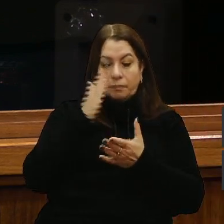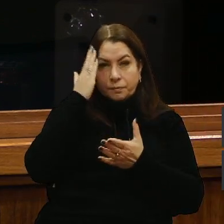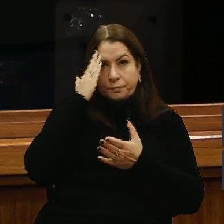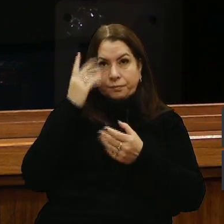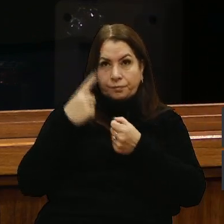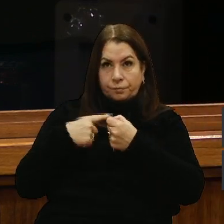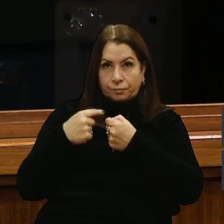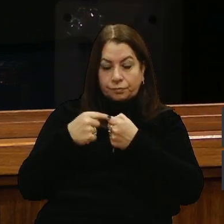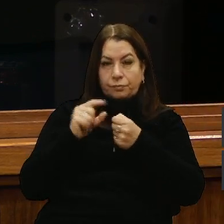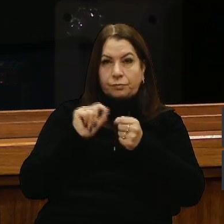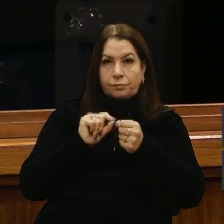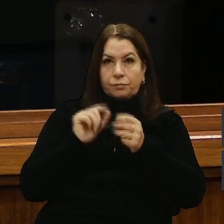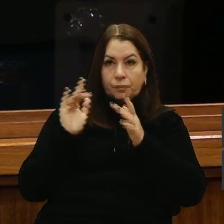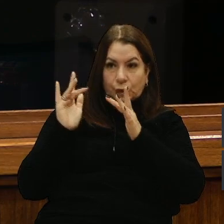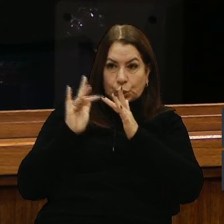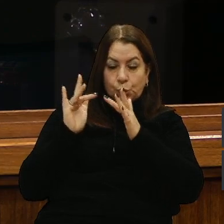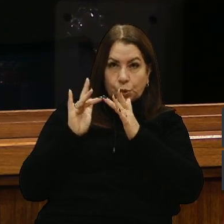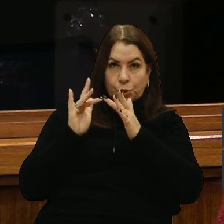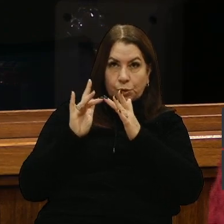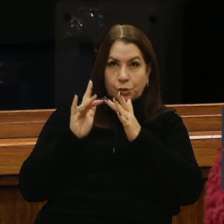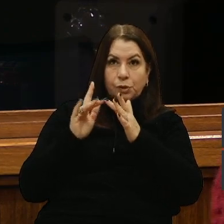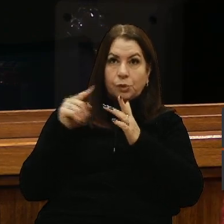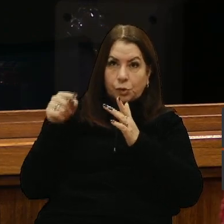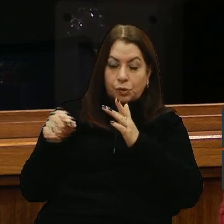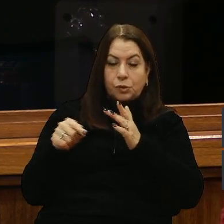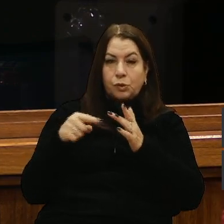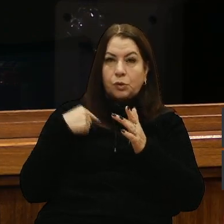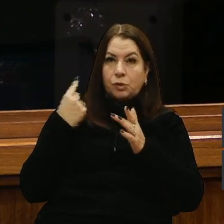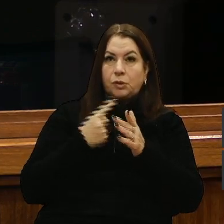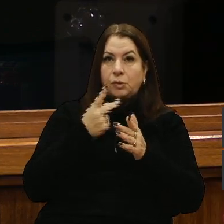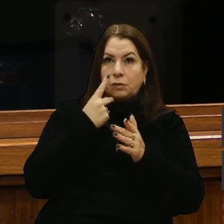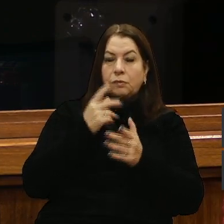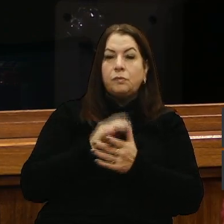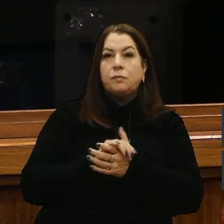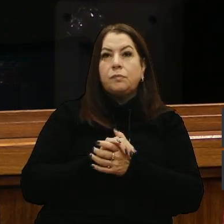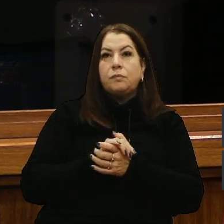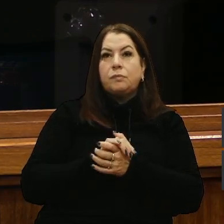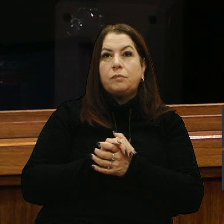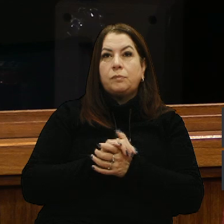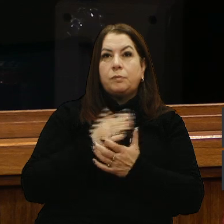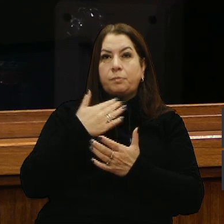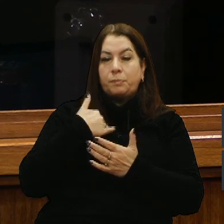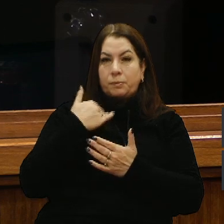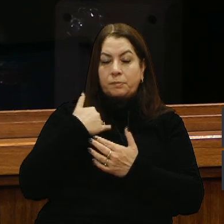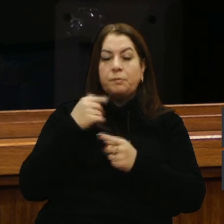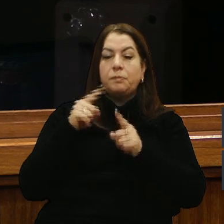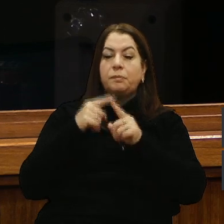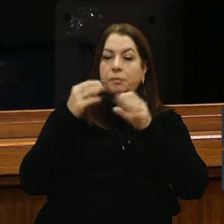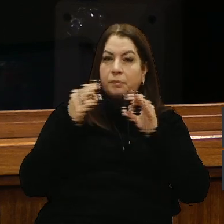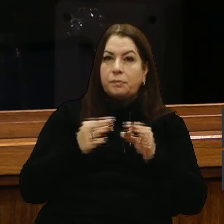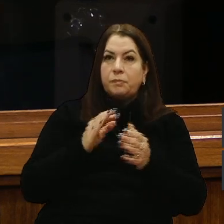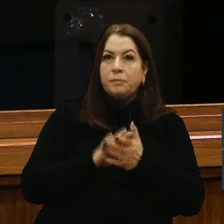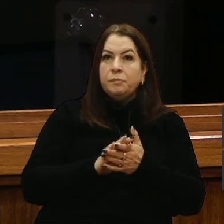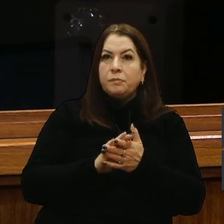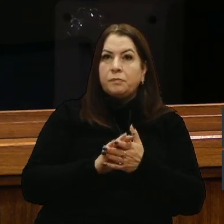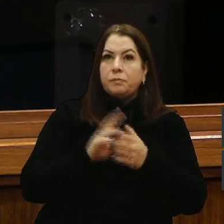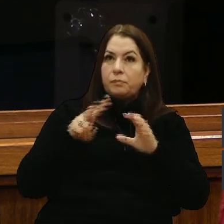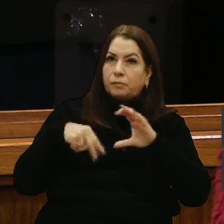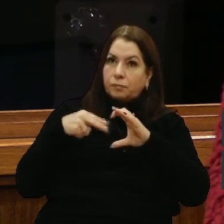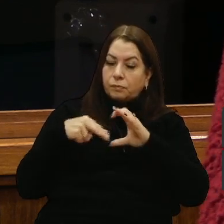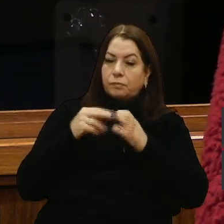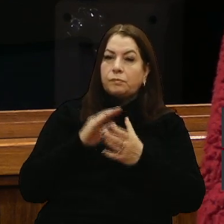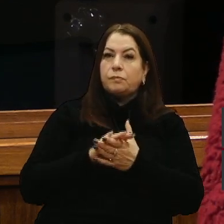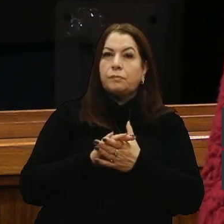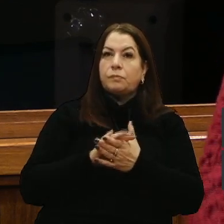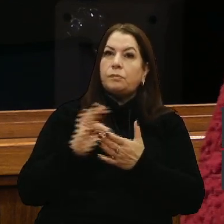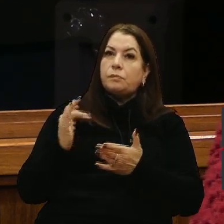município fará esses contatos, mas nós, e aqui eu estou falando por mim, mas tenho certeza que a Câmara,